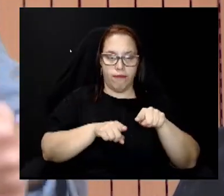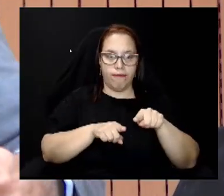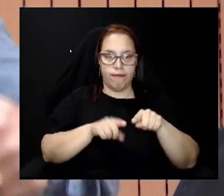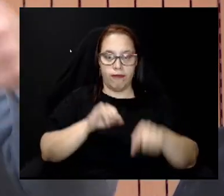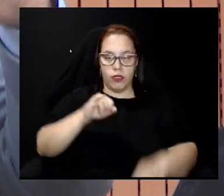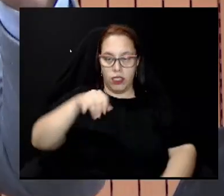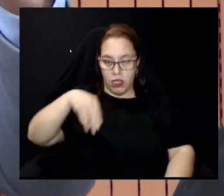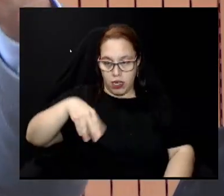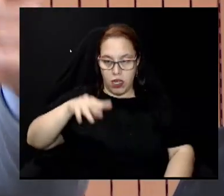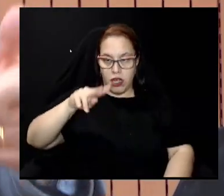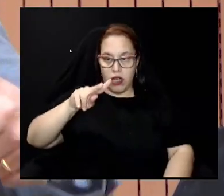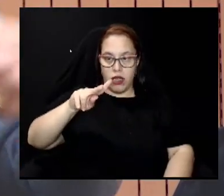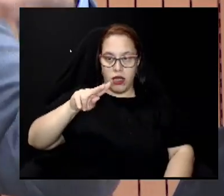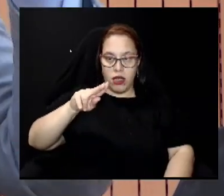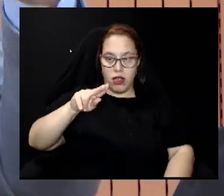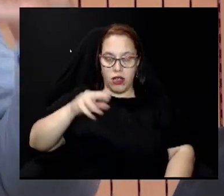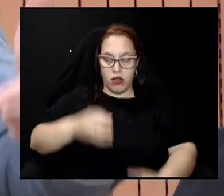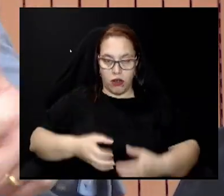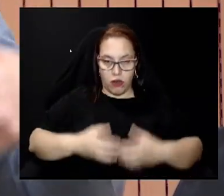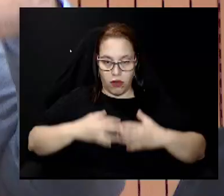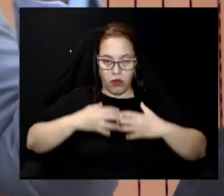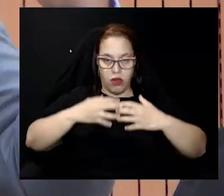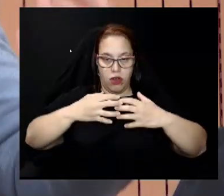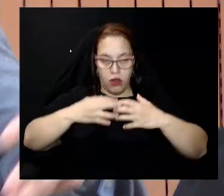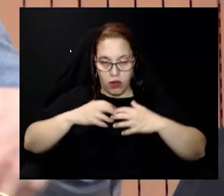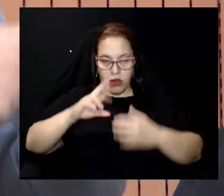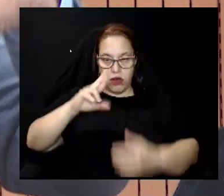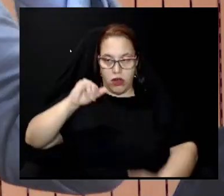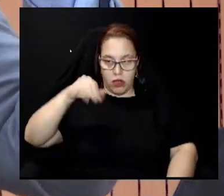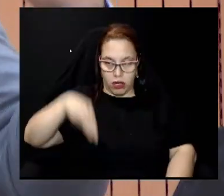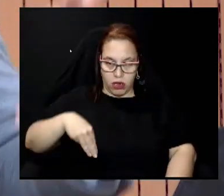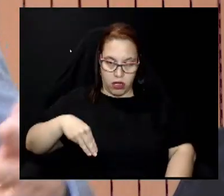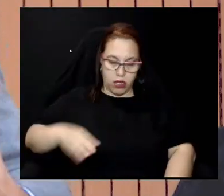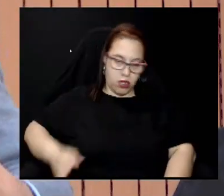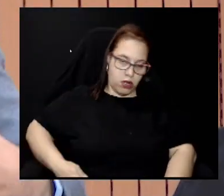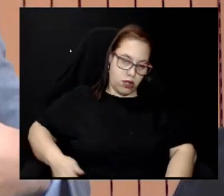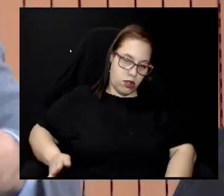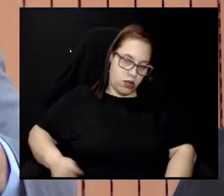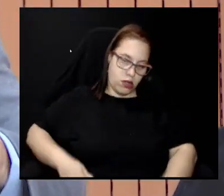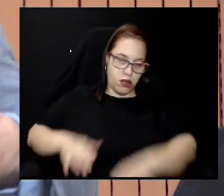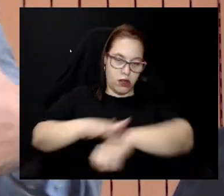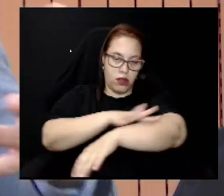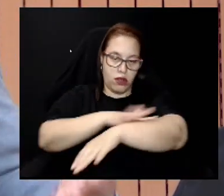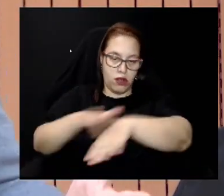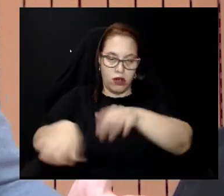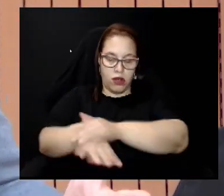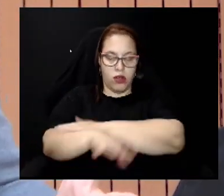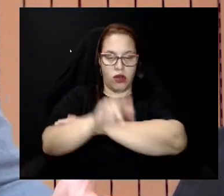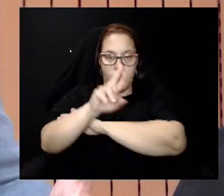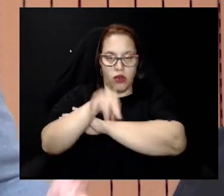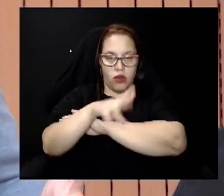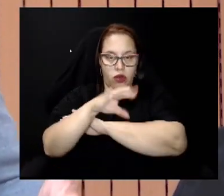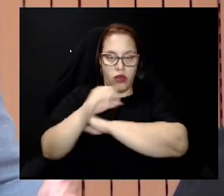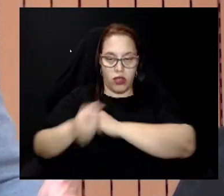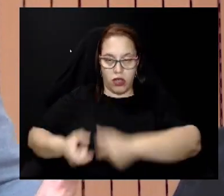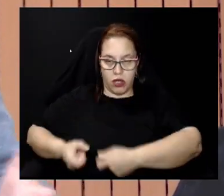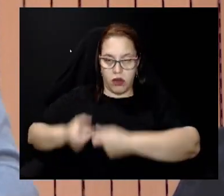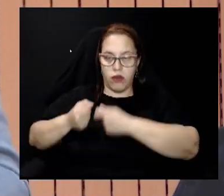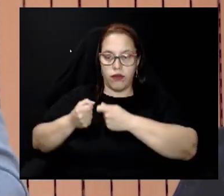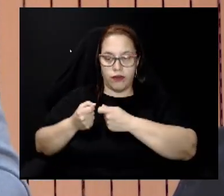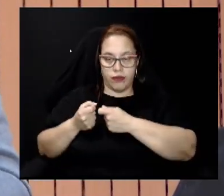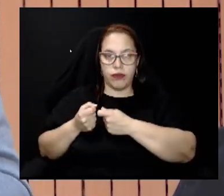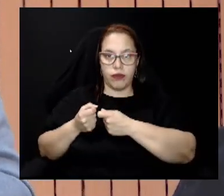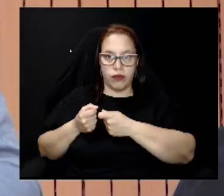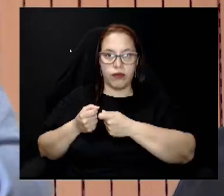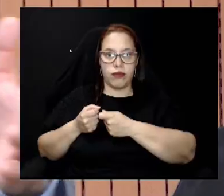câncer de pulmão, para câncer de rim, para câncer de pele, câncer de mama, câncer de útero, diversos cânceres